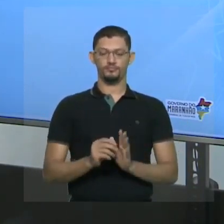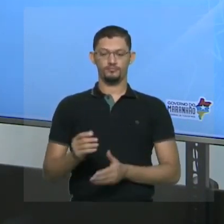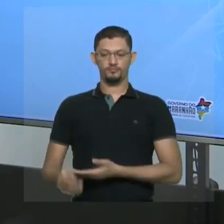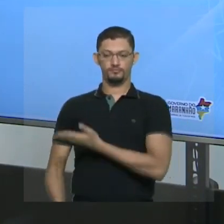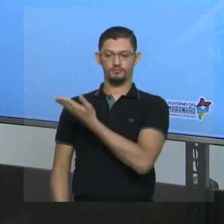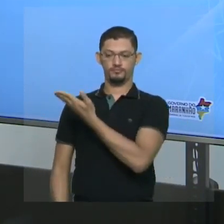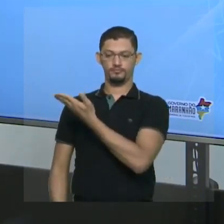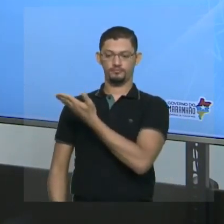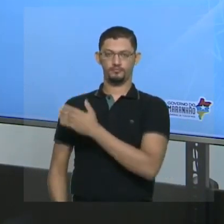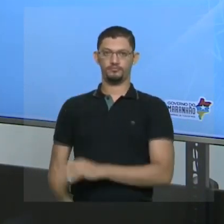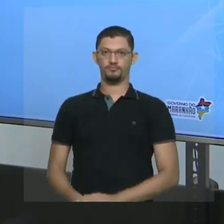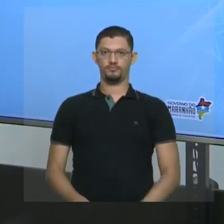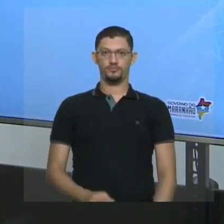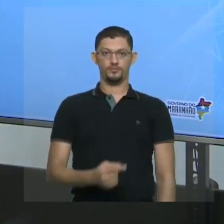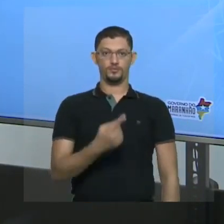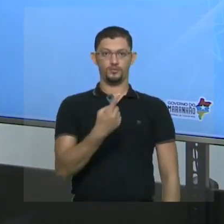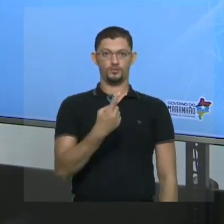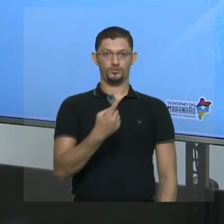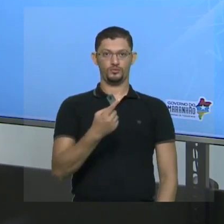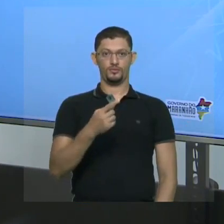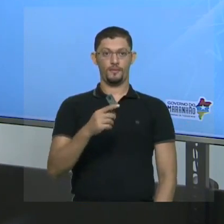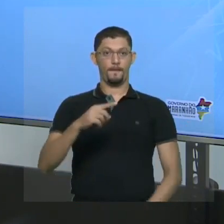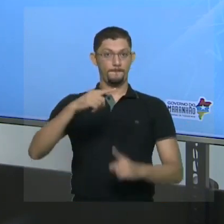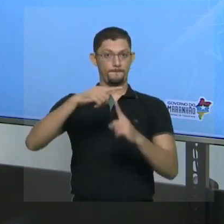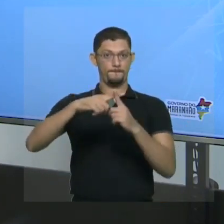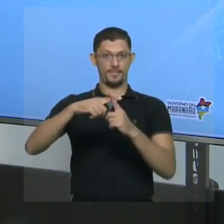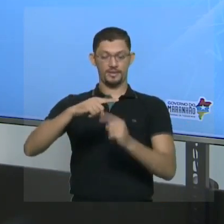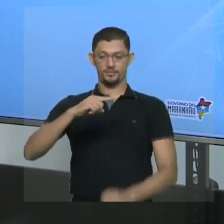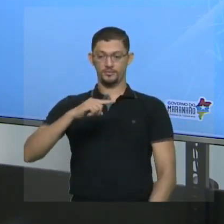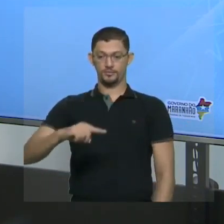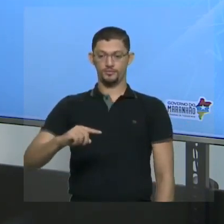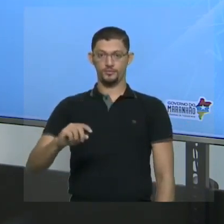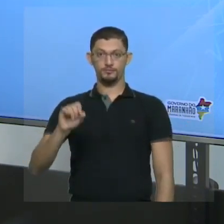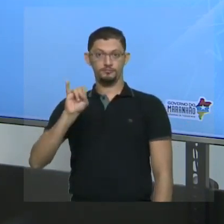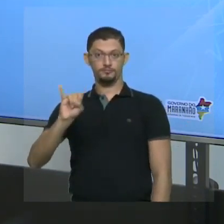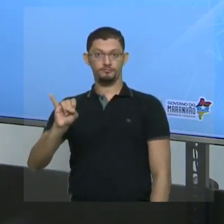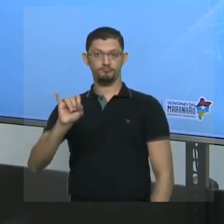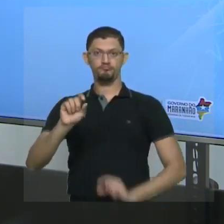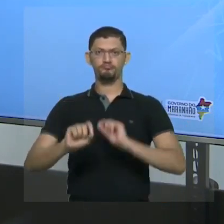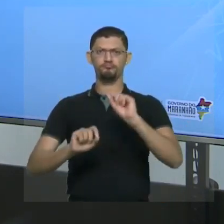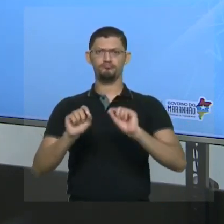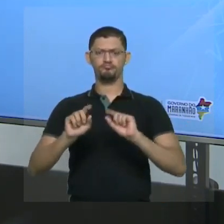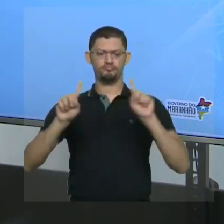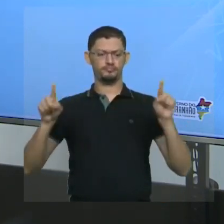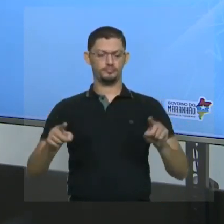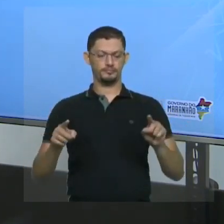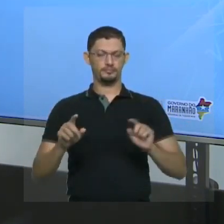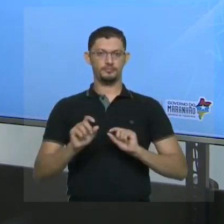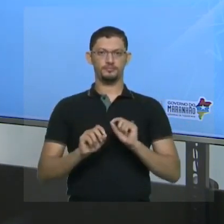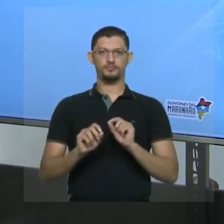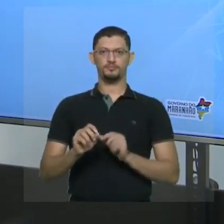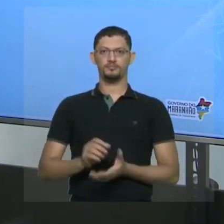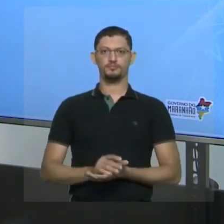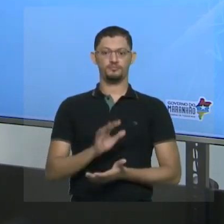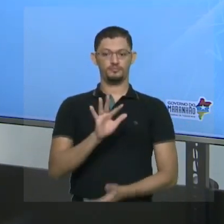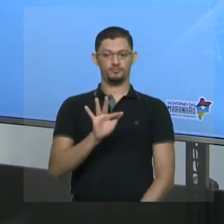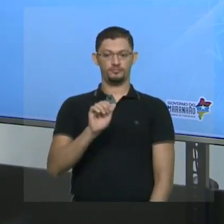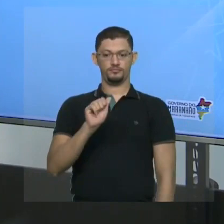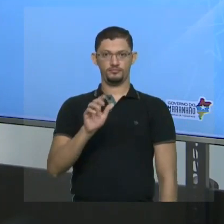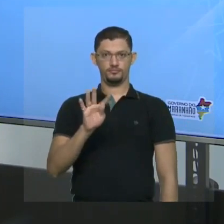com essa expressão. Mais ou menos, e o que, que é isso aqui? Ó? Isso aqui é o que a gente chama de fator